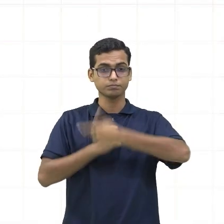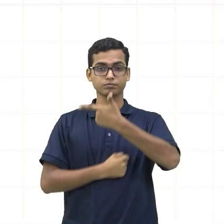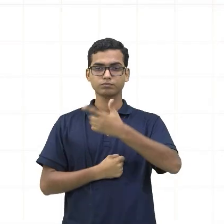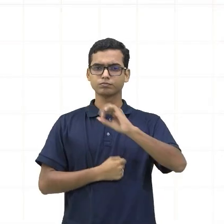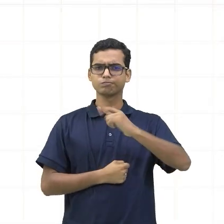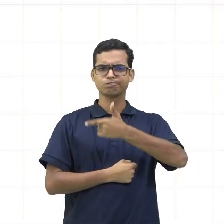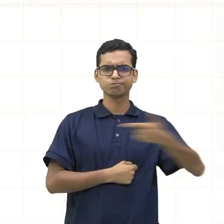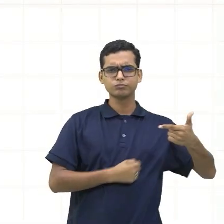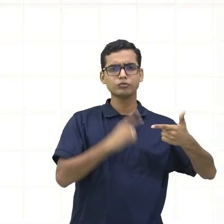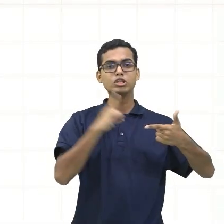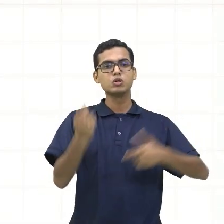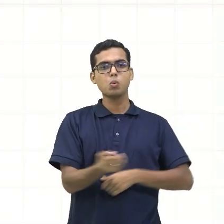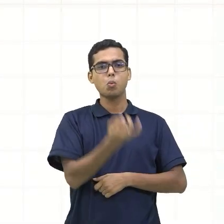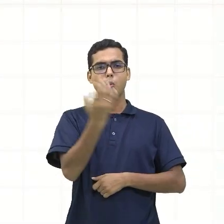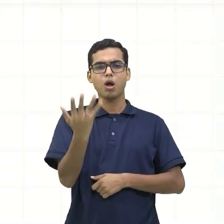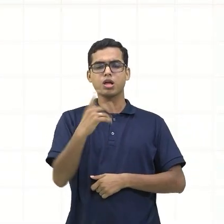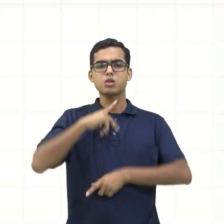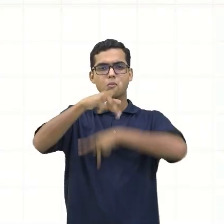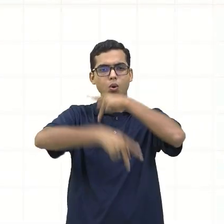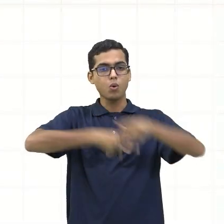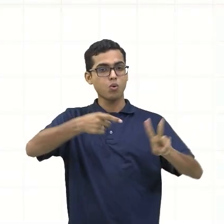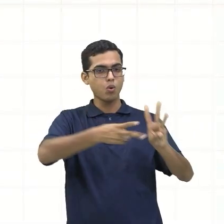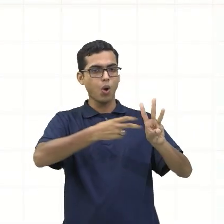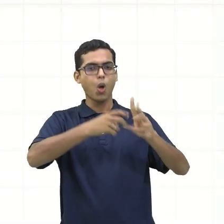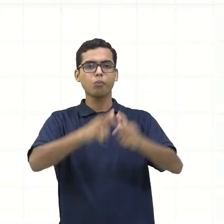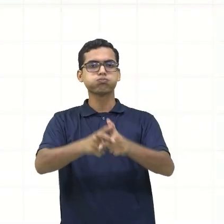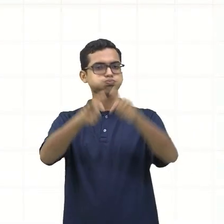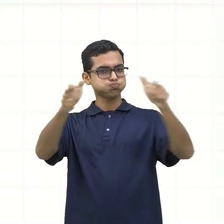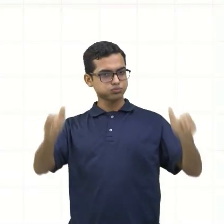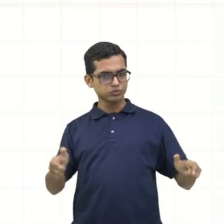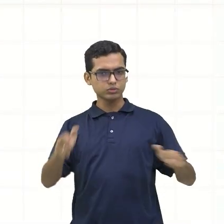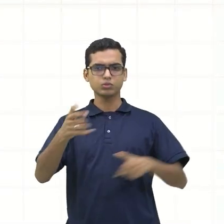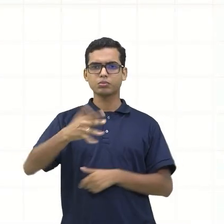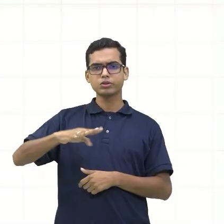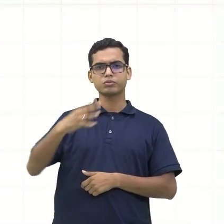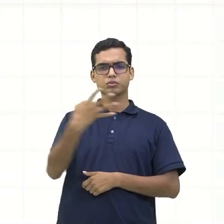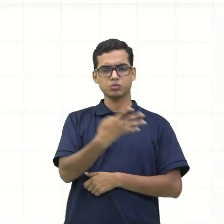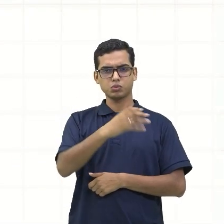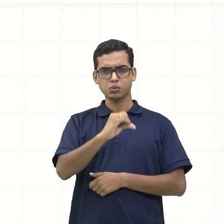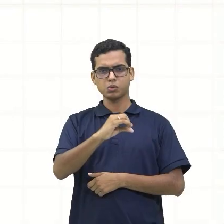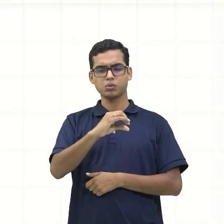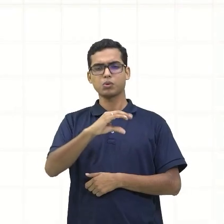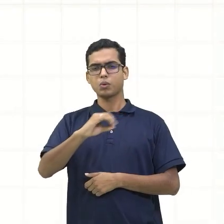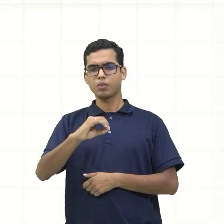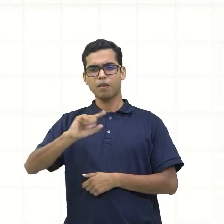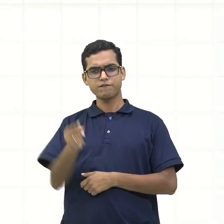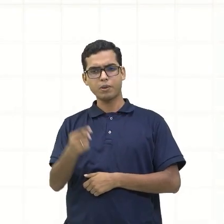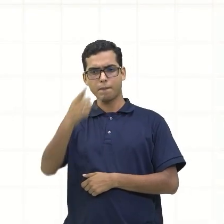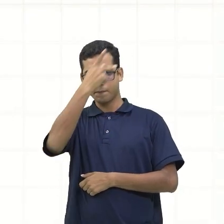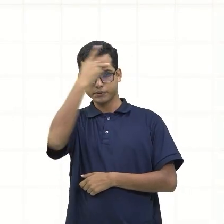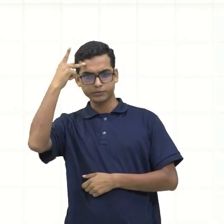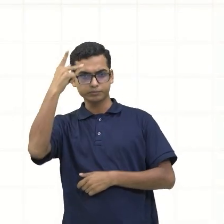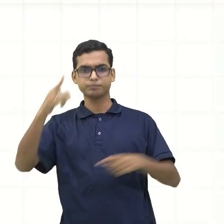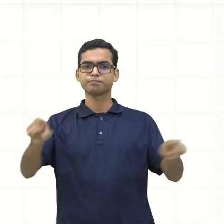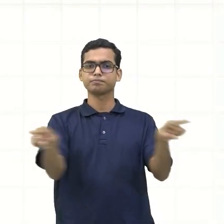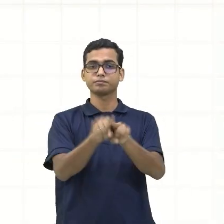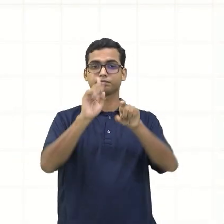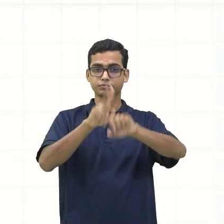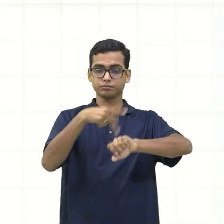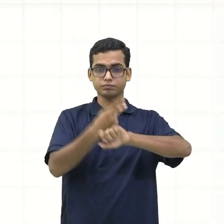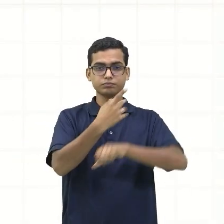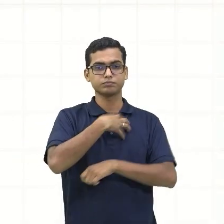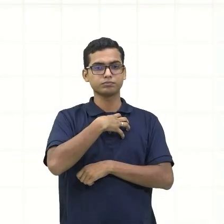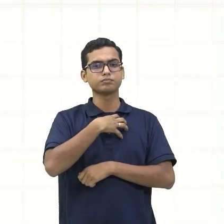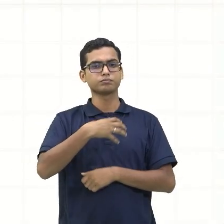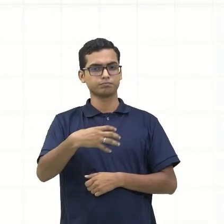que contava com a maior população indígena, em torno de 490 mil pessoas. Depois vem o